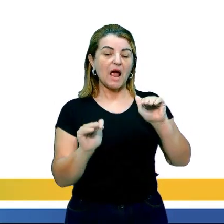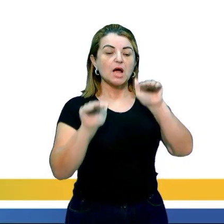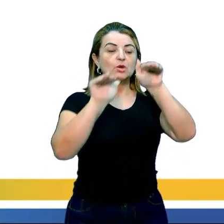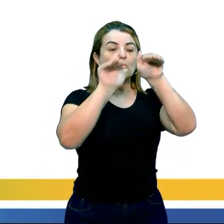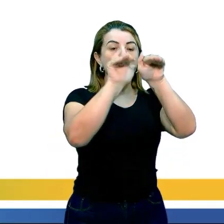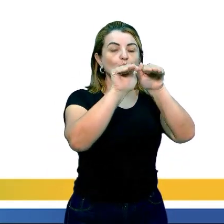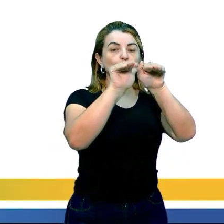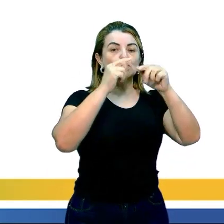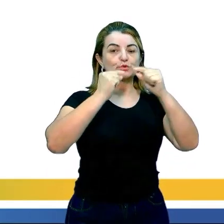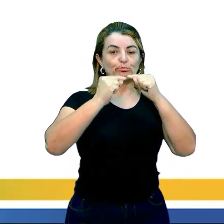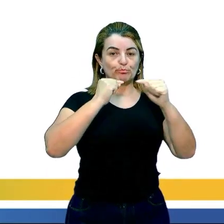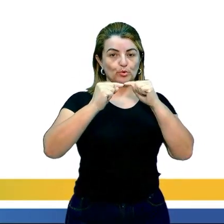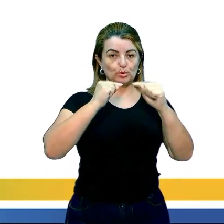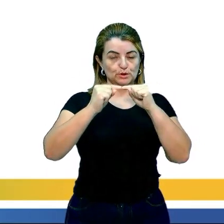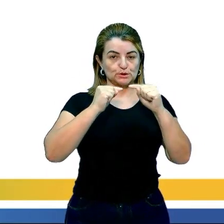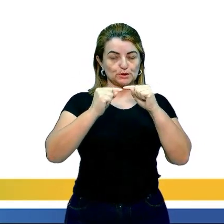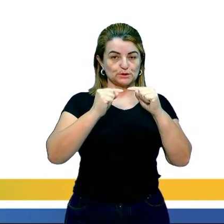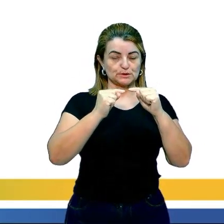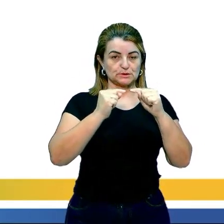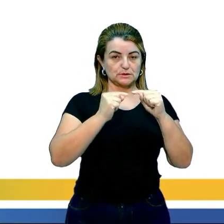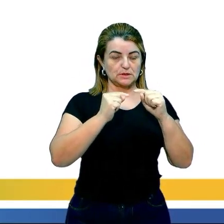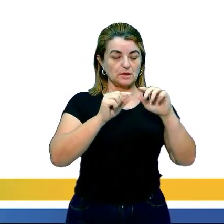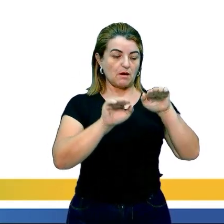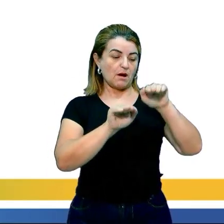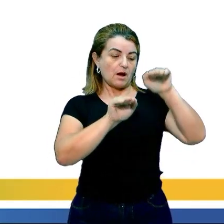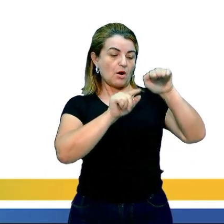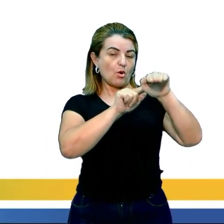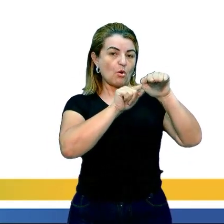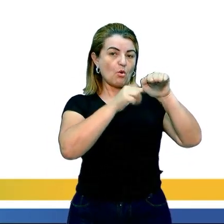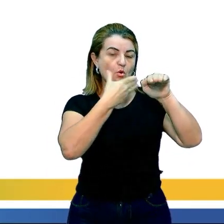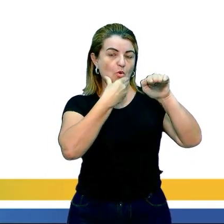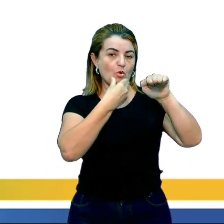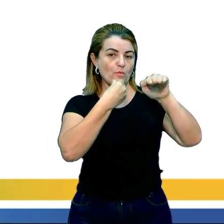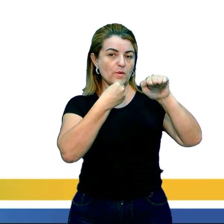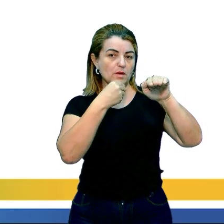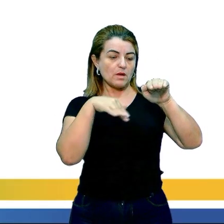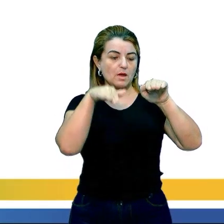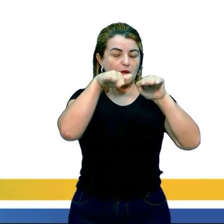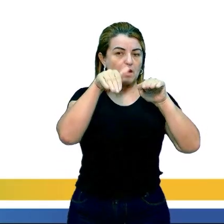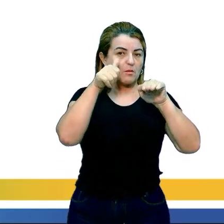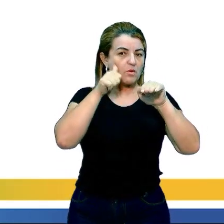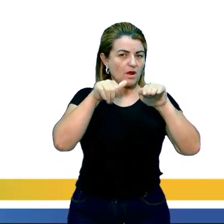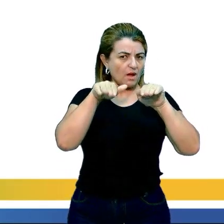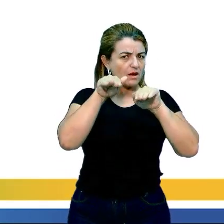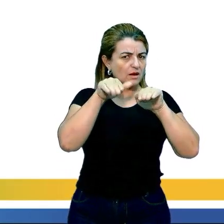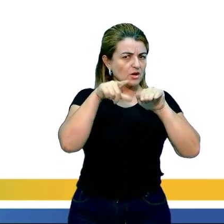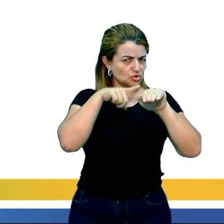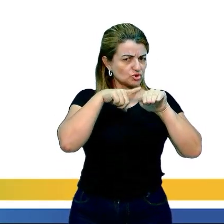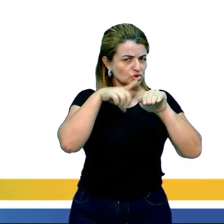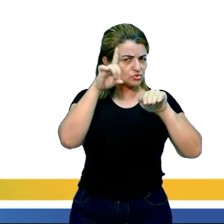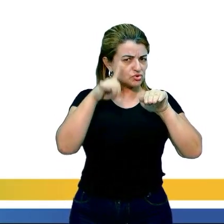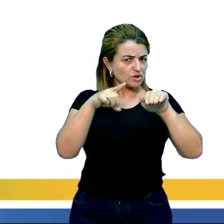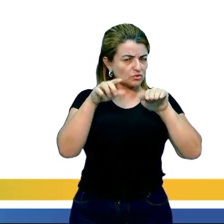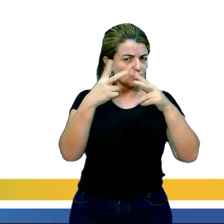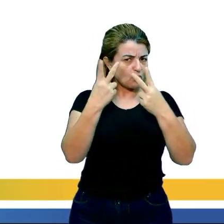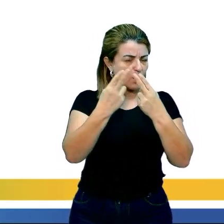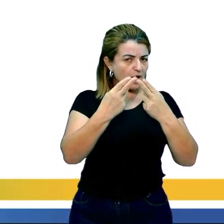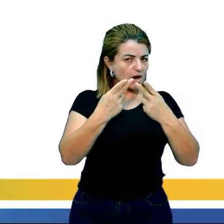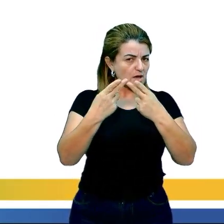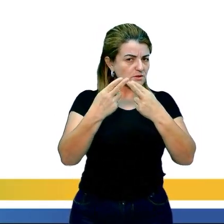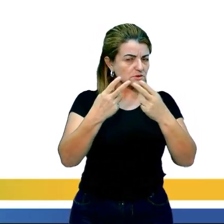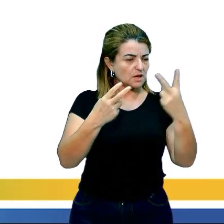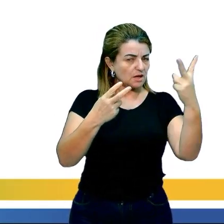política em relação aos homens as mulheres atenienses ela tinham esses direitos iguais aos